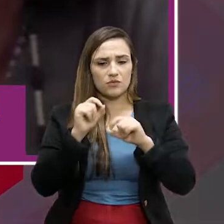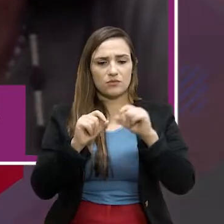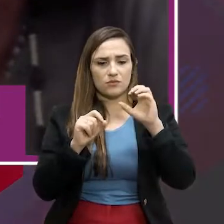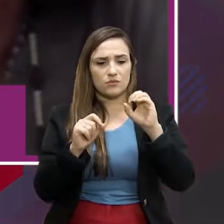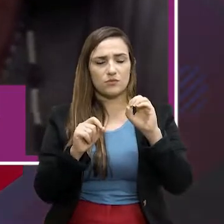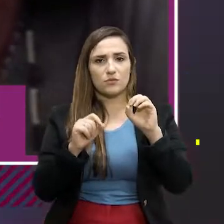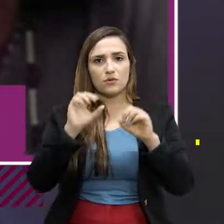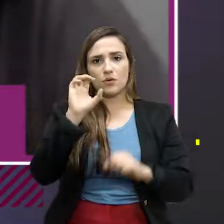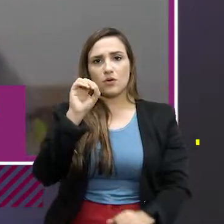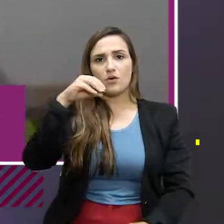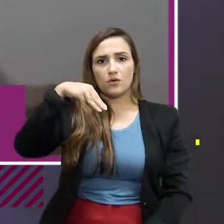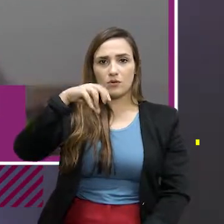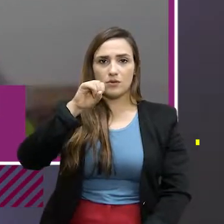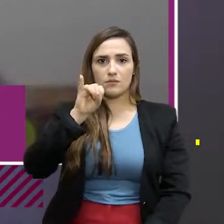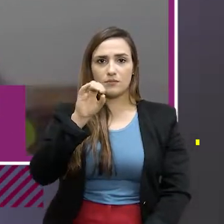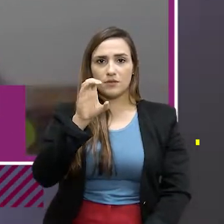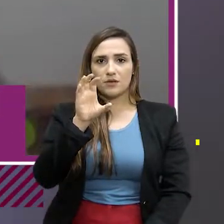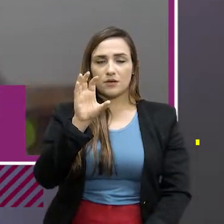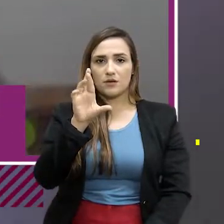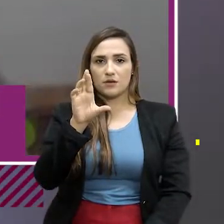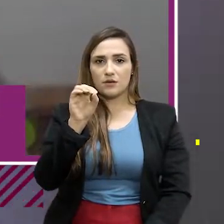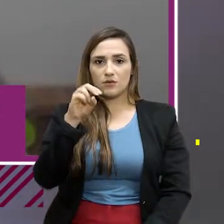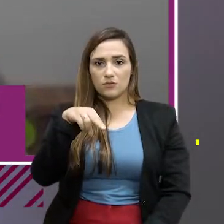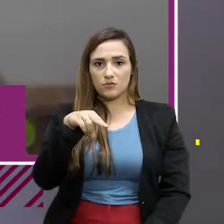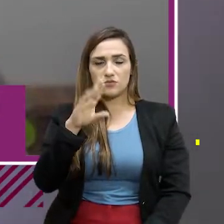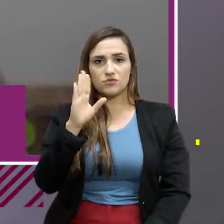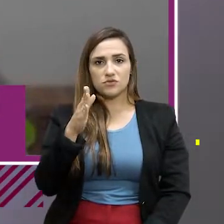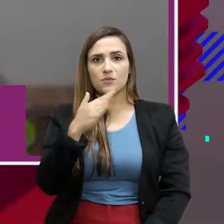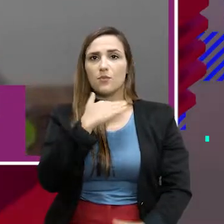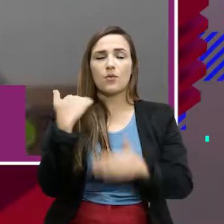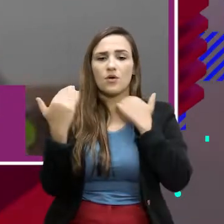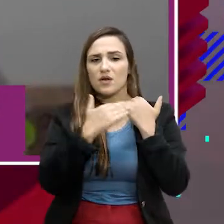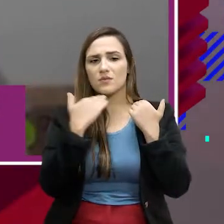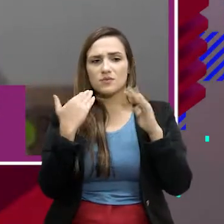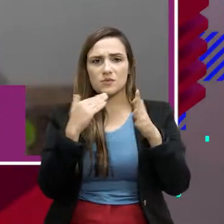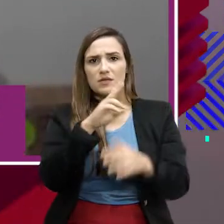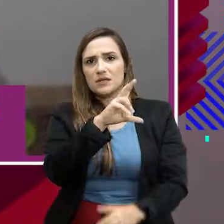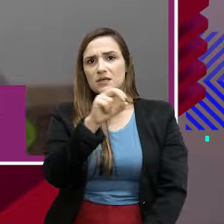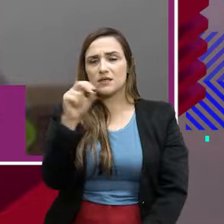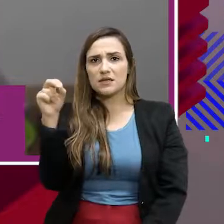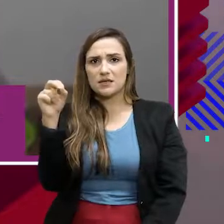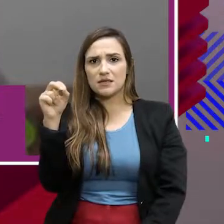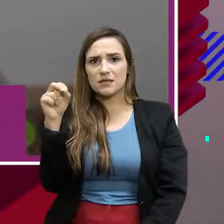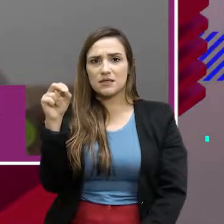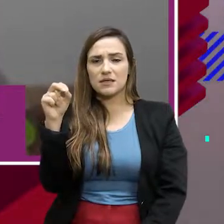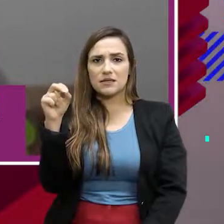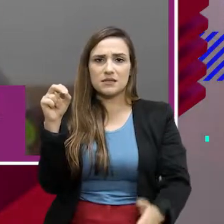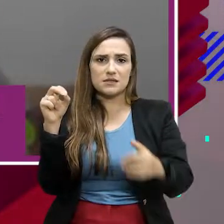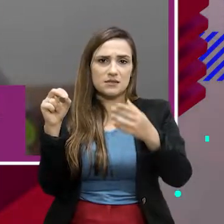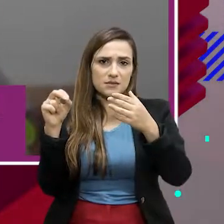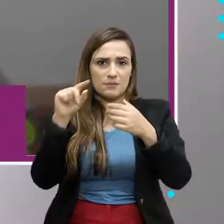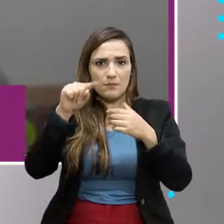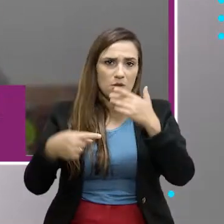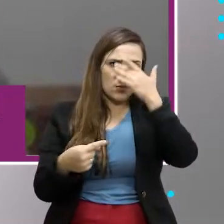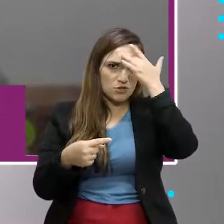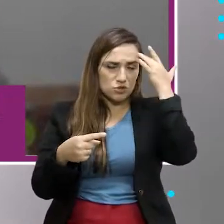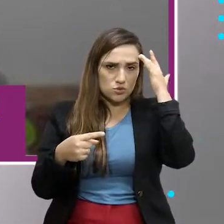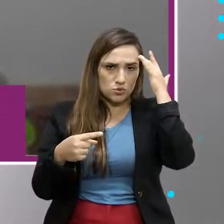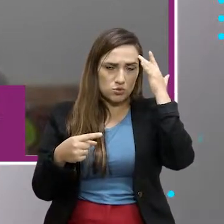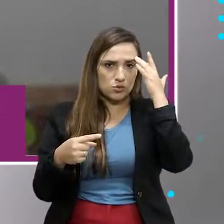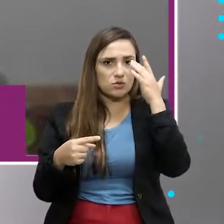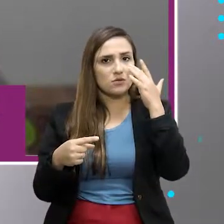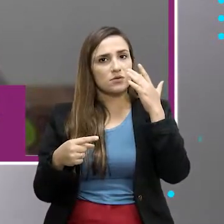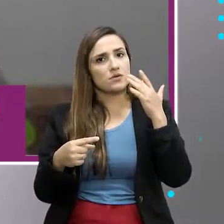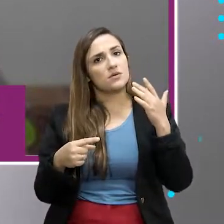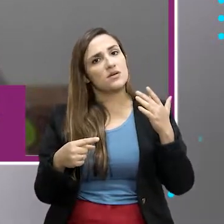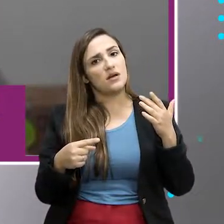a Ômicron foi detectada já morreram 500 mil pessoas, né, no mundo. Então, uma morte de 500 mil de pessoas por